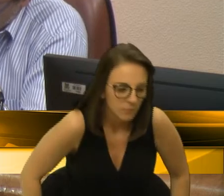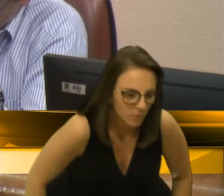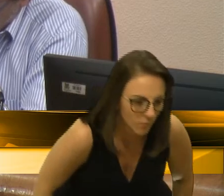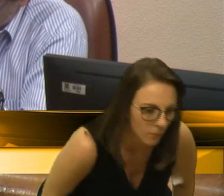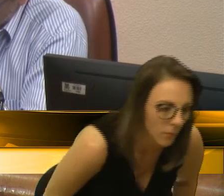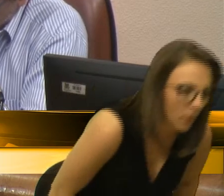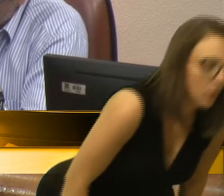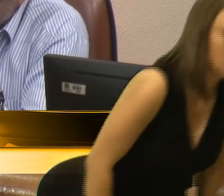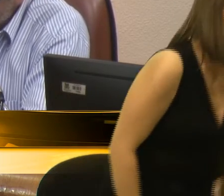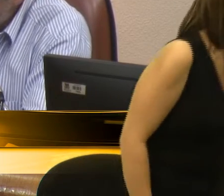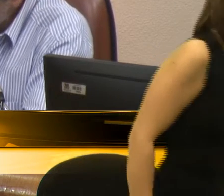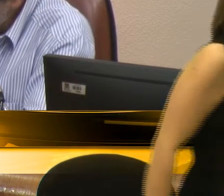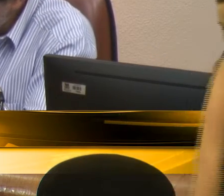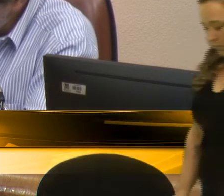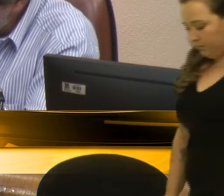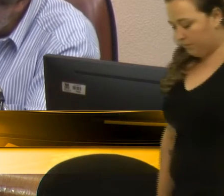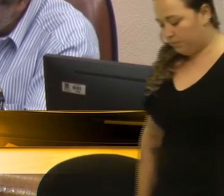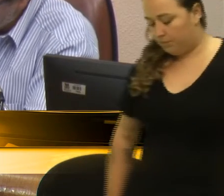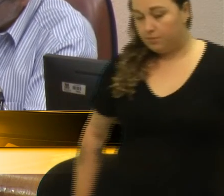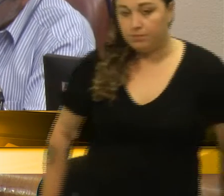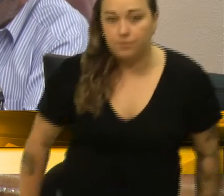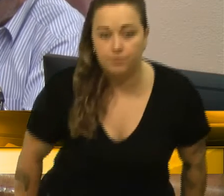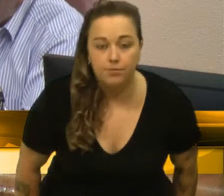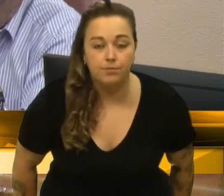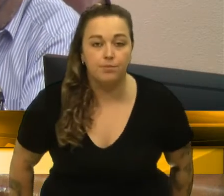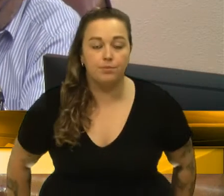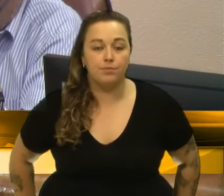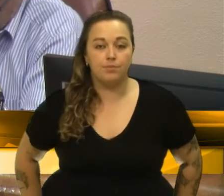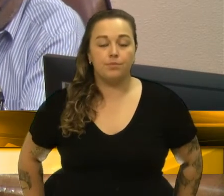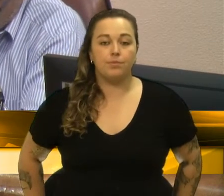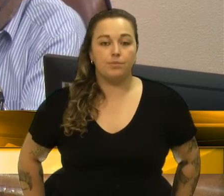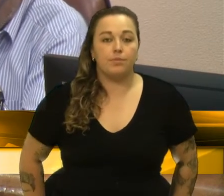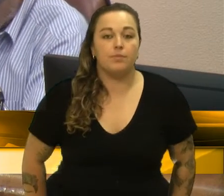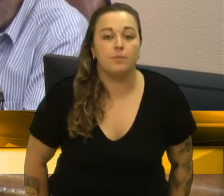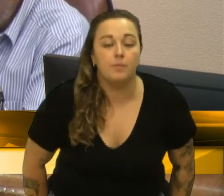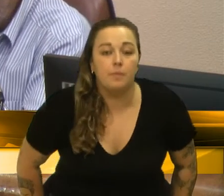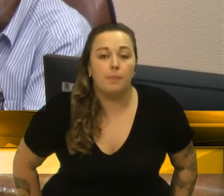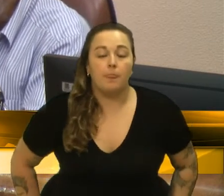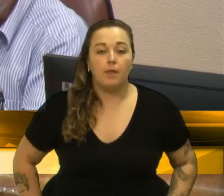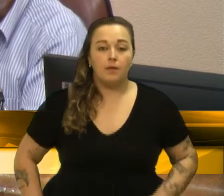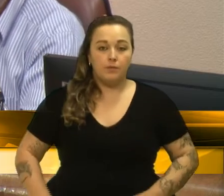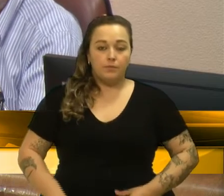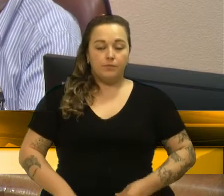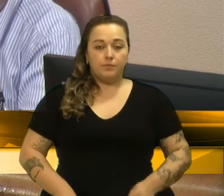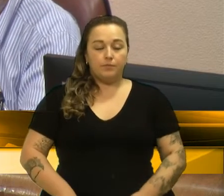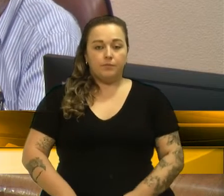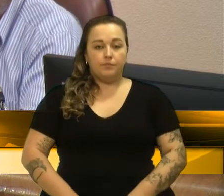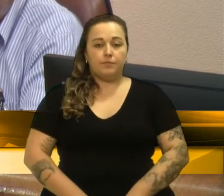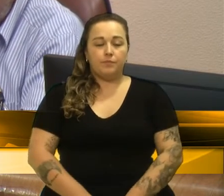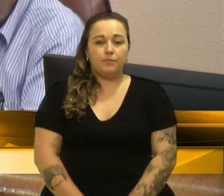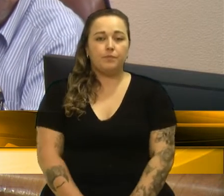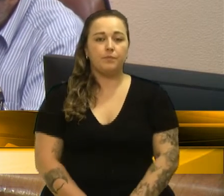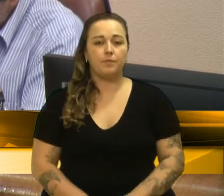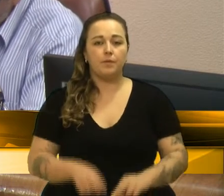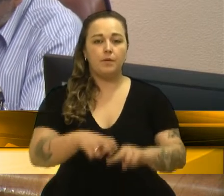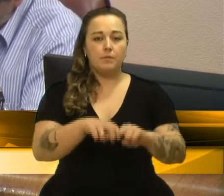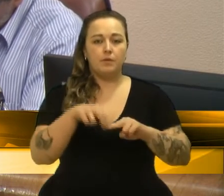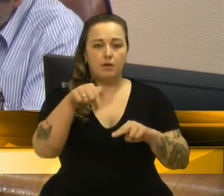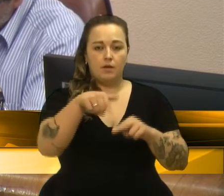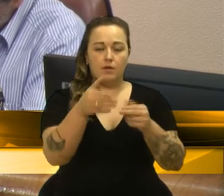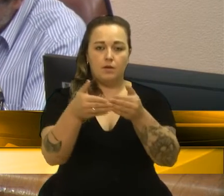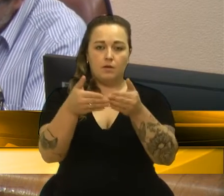que se extraiu durante as audiências da inquirição. Entendeu esta comissão que os elementos trazidos pela defesa, após